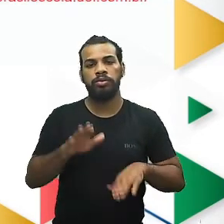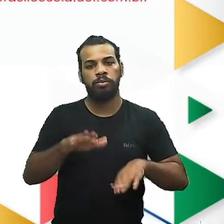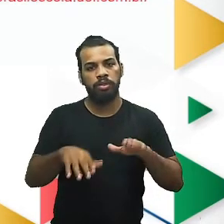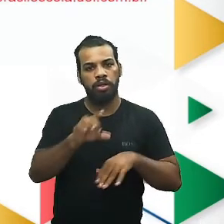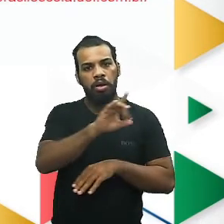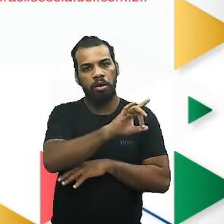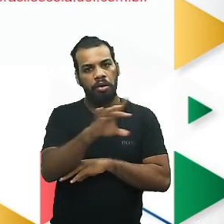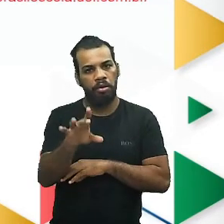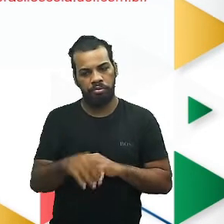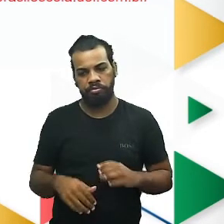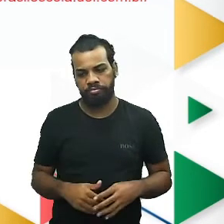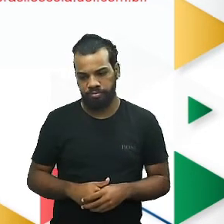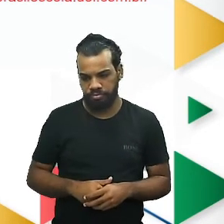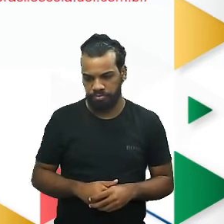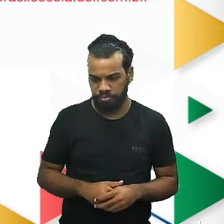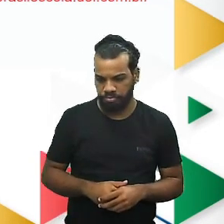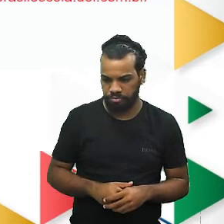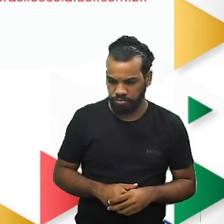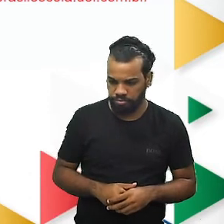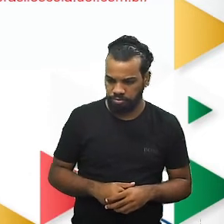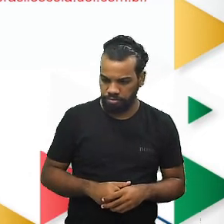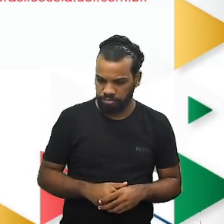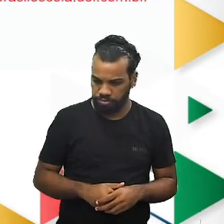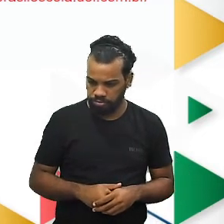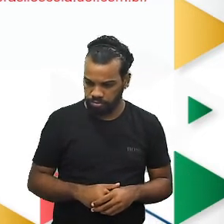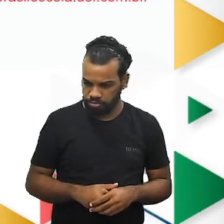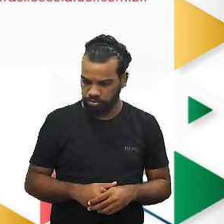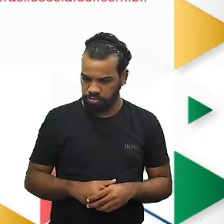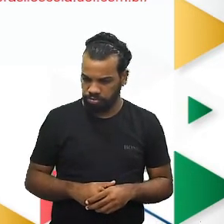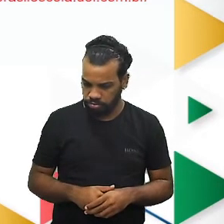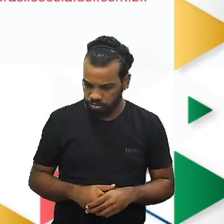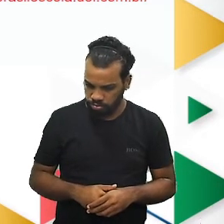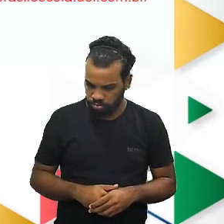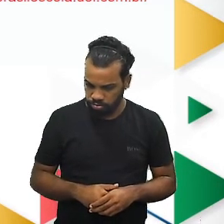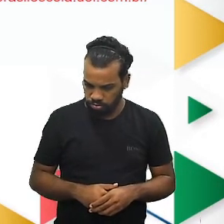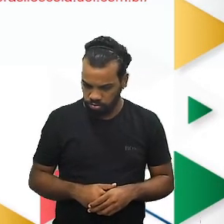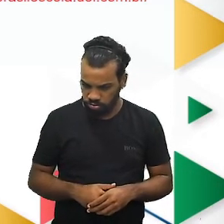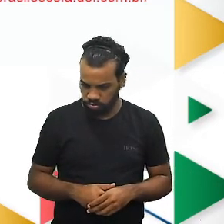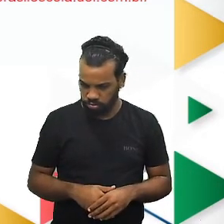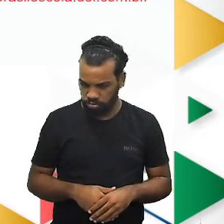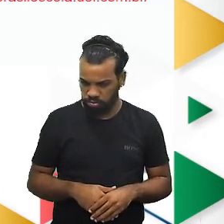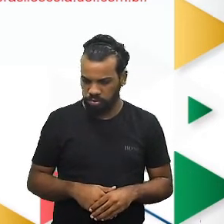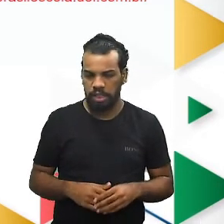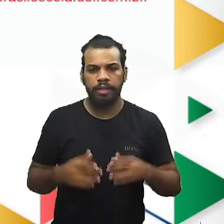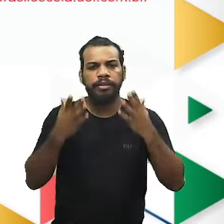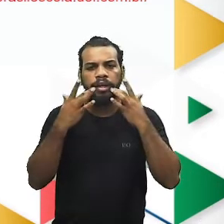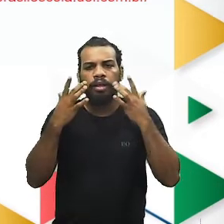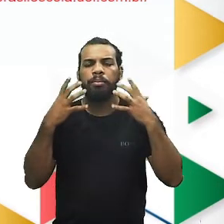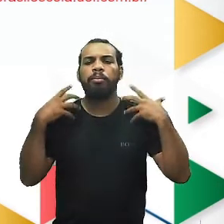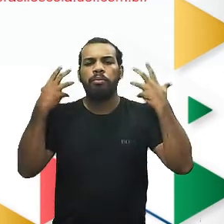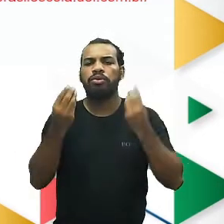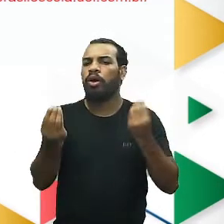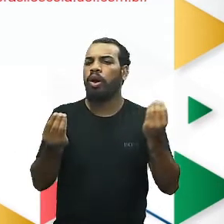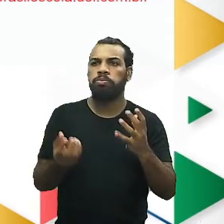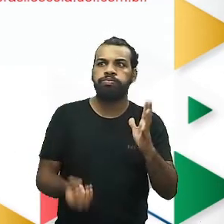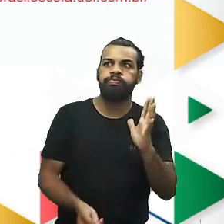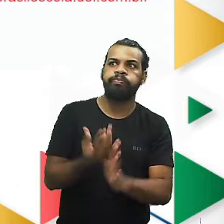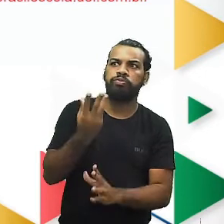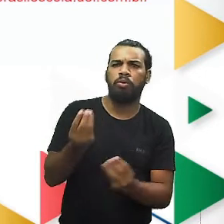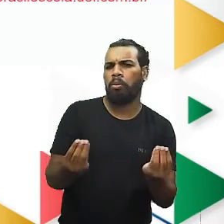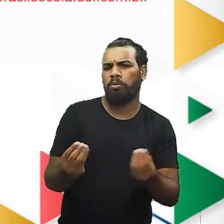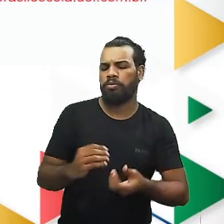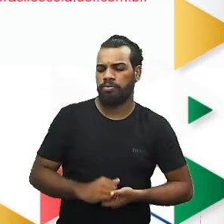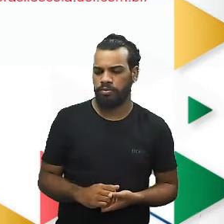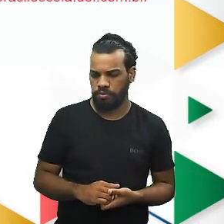espetáculo. Agora, um pouquinho da origem, né, do teatro musical. Vamos lá. Não se